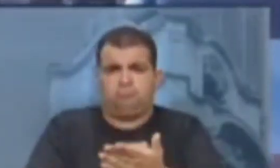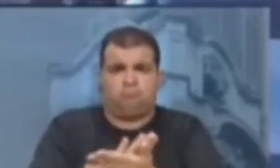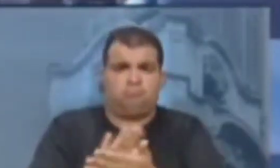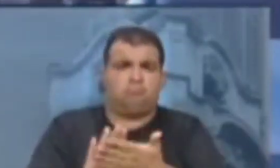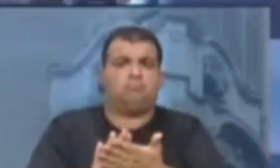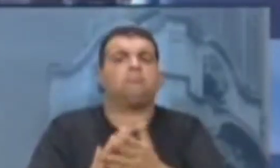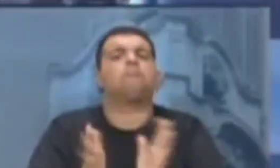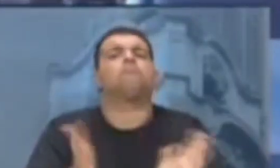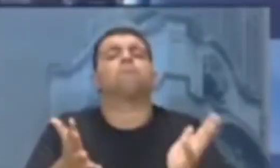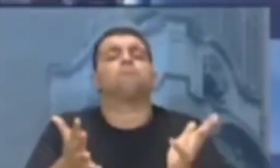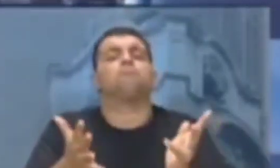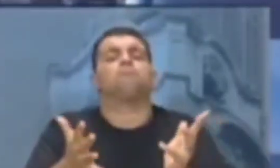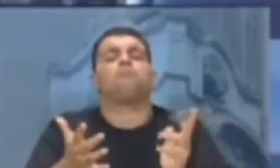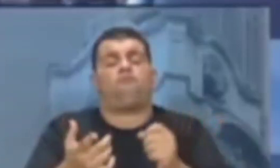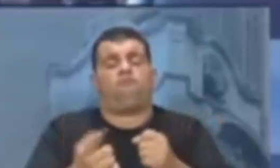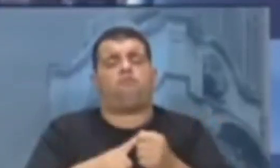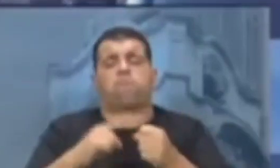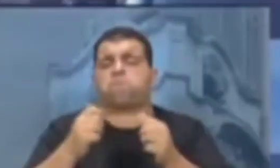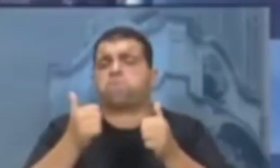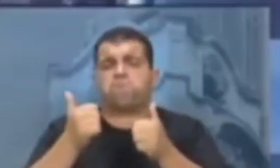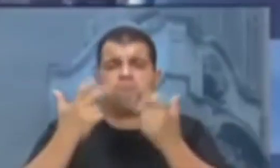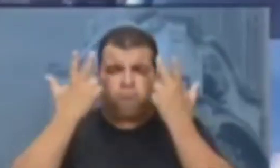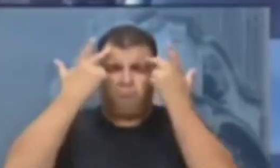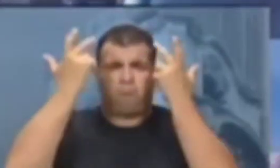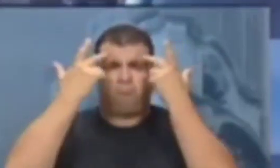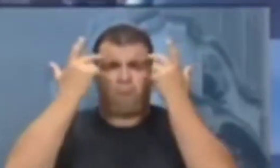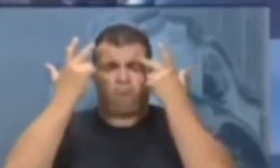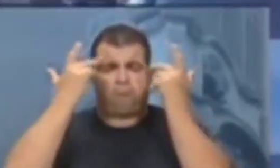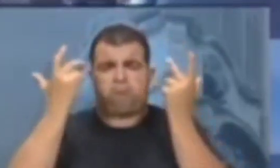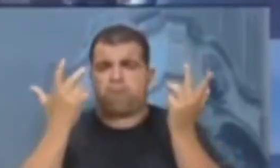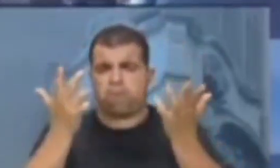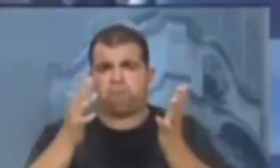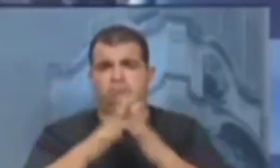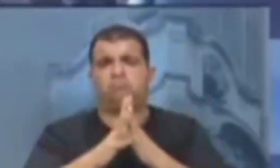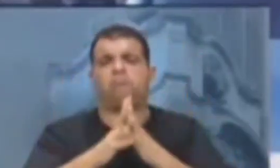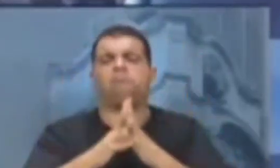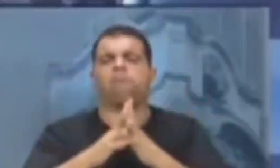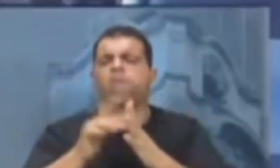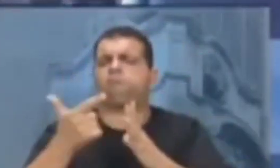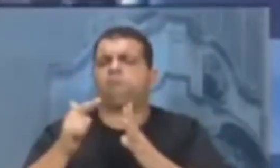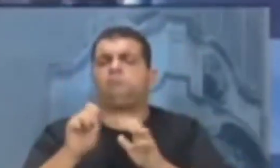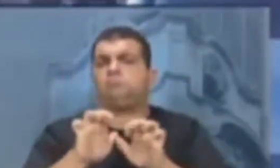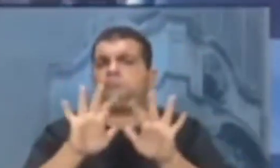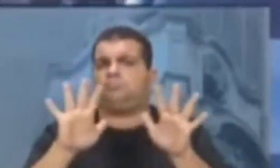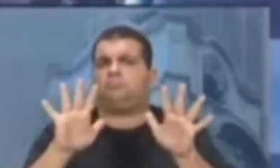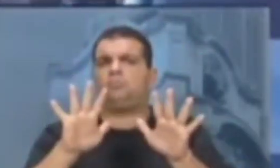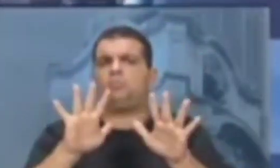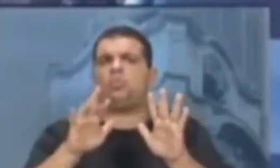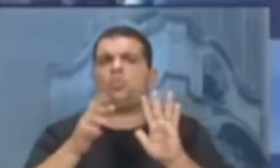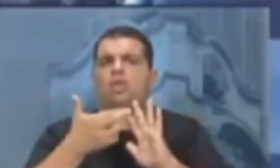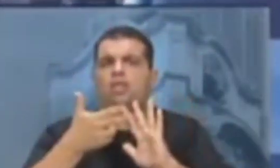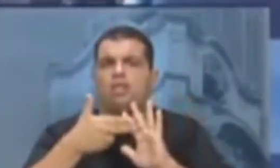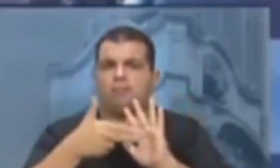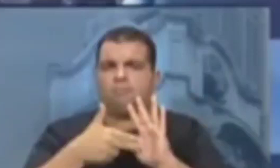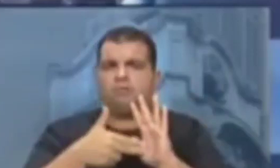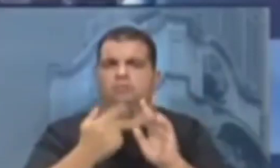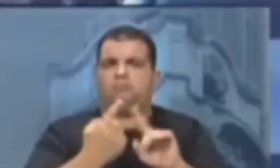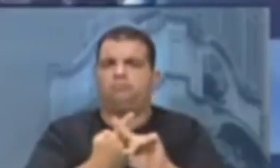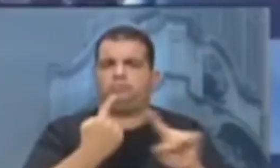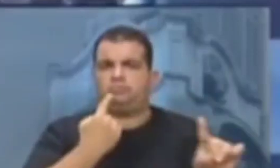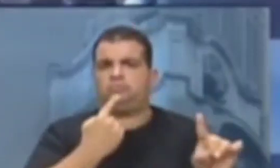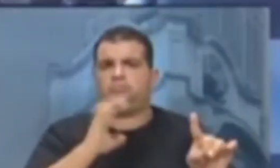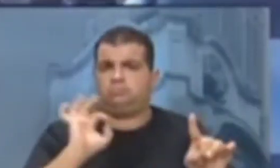incentivar a volta à normalidade sem nenhum protocolo claro de distanciamento nos coloca em